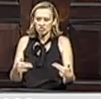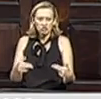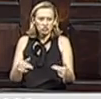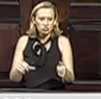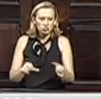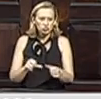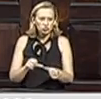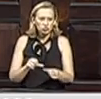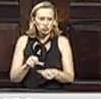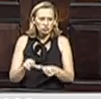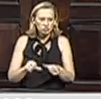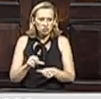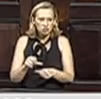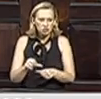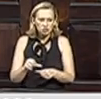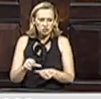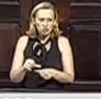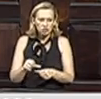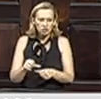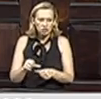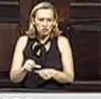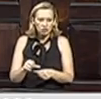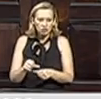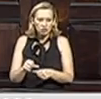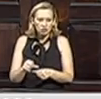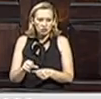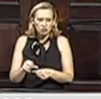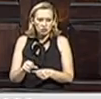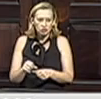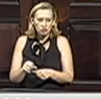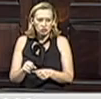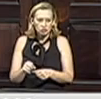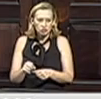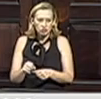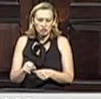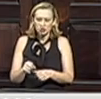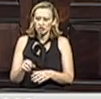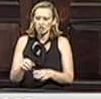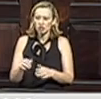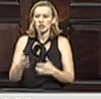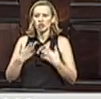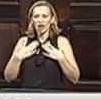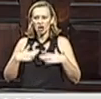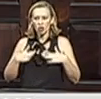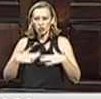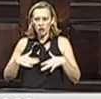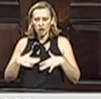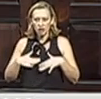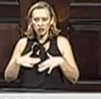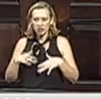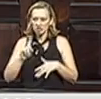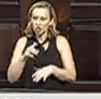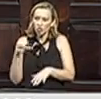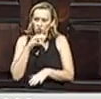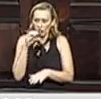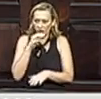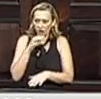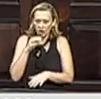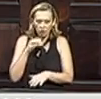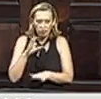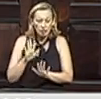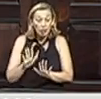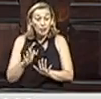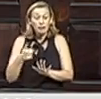faixa, ele, por coerência, resolveu não apreciar nenhuma. Eram muitos os pedidos. Mas